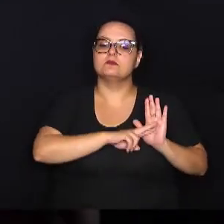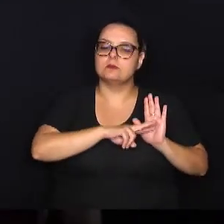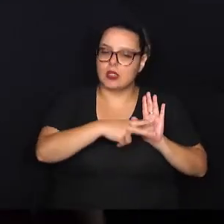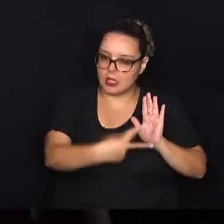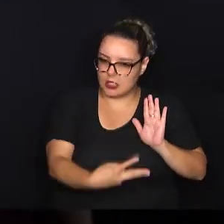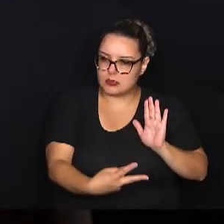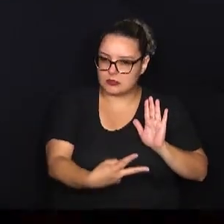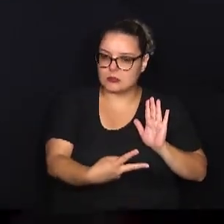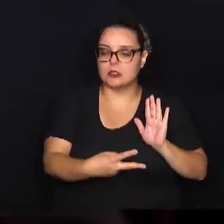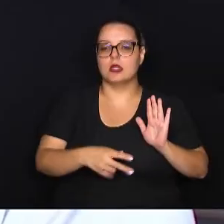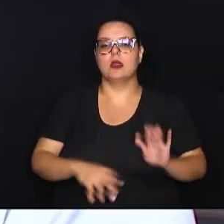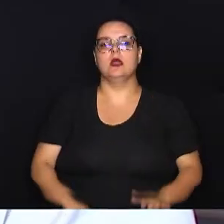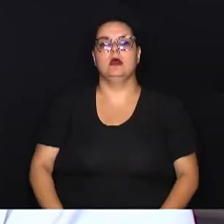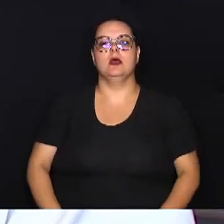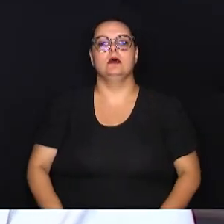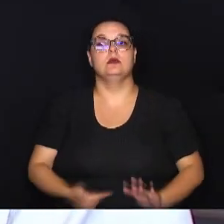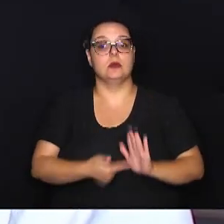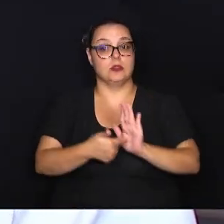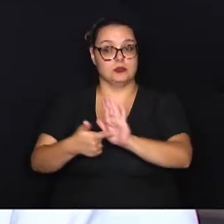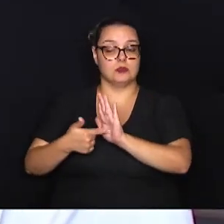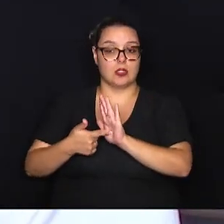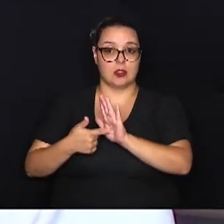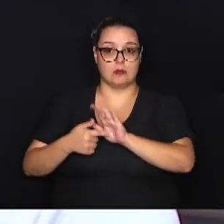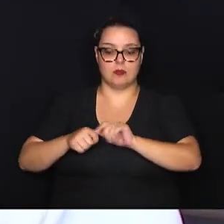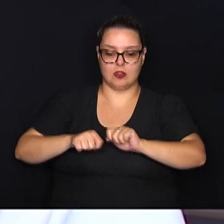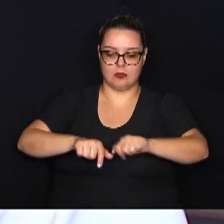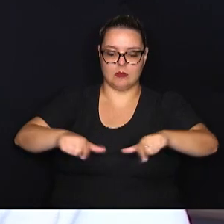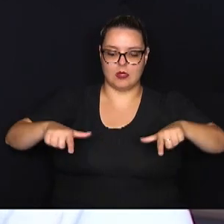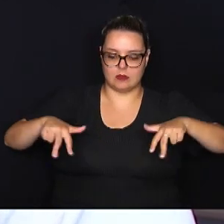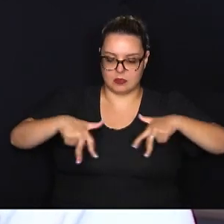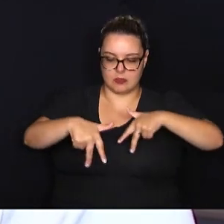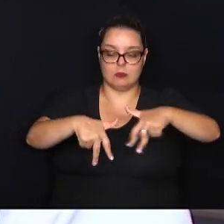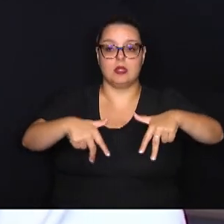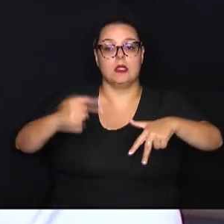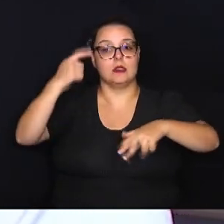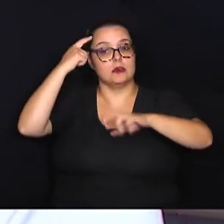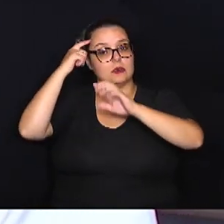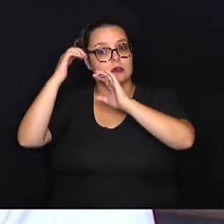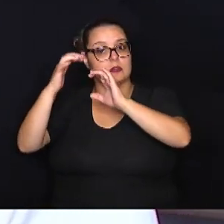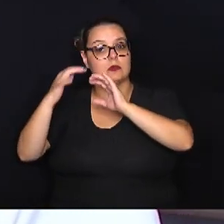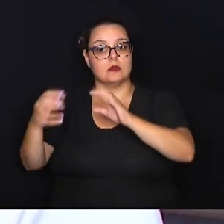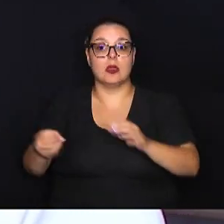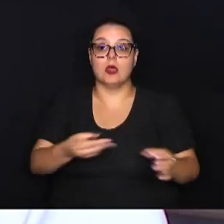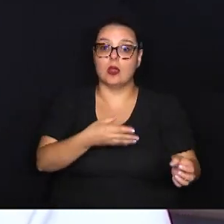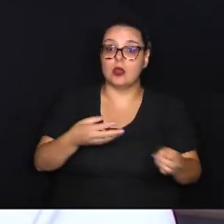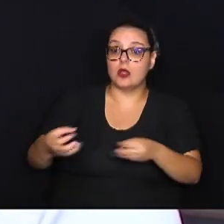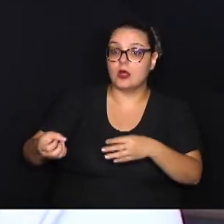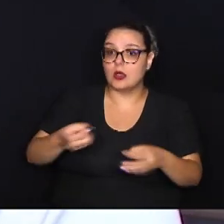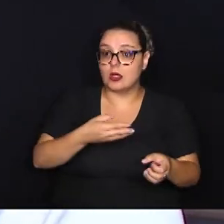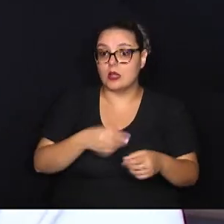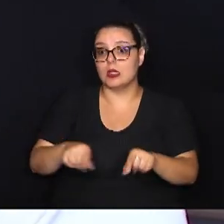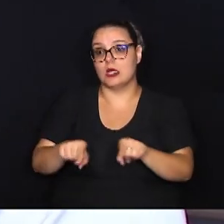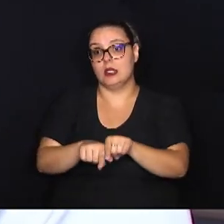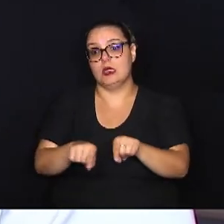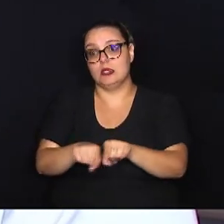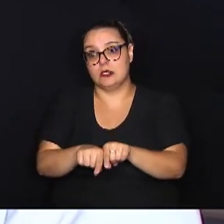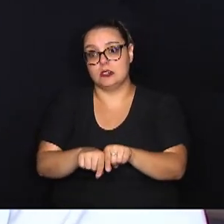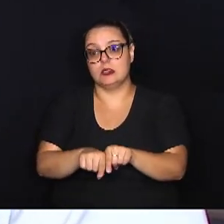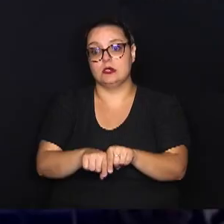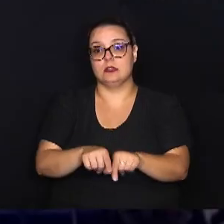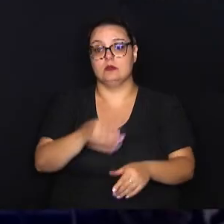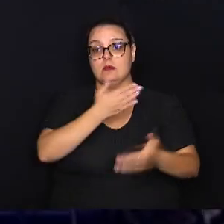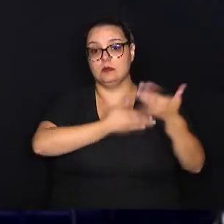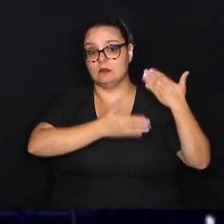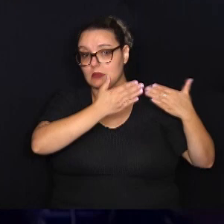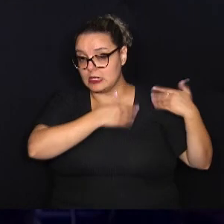traz à cena essas reflexões contemporâneas e antepassadas